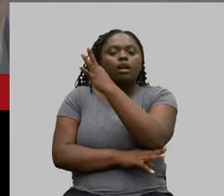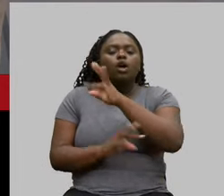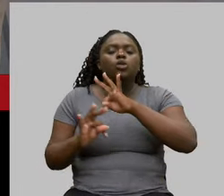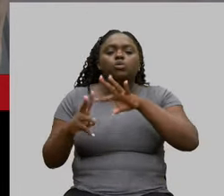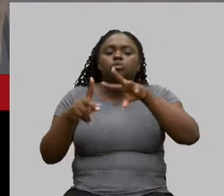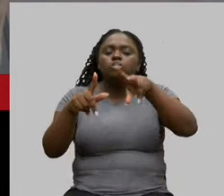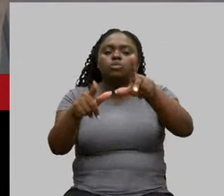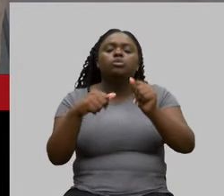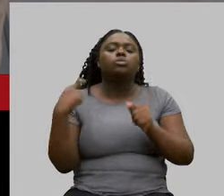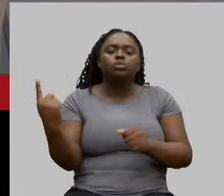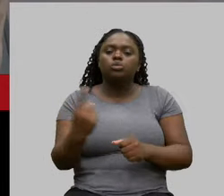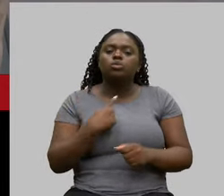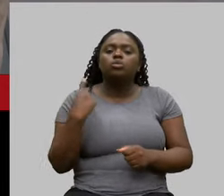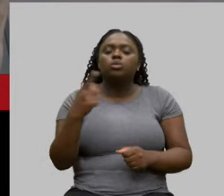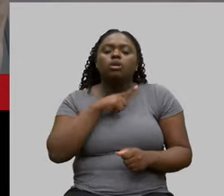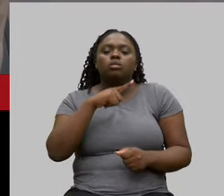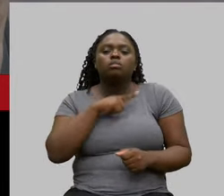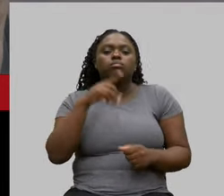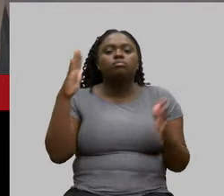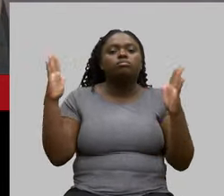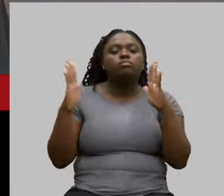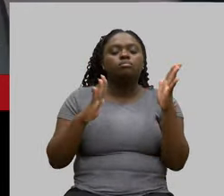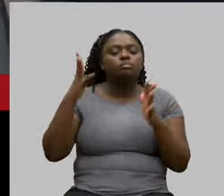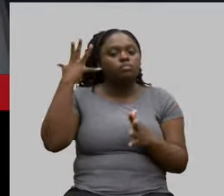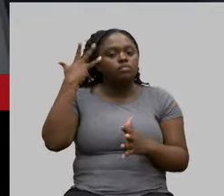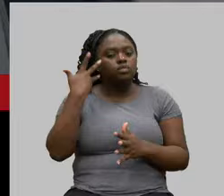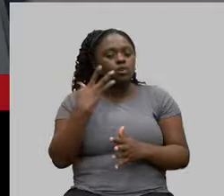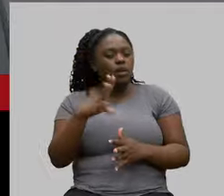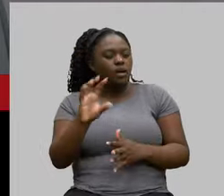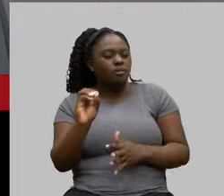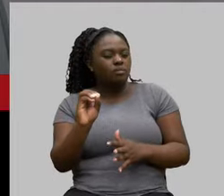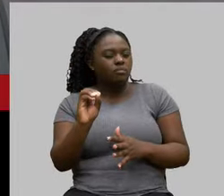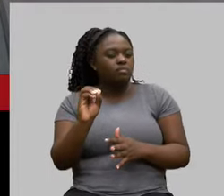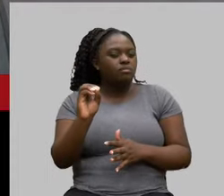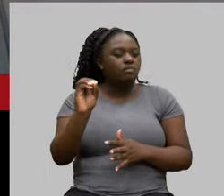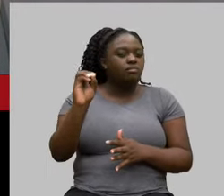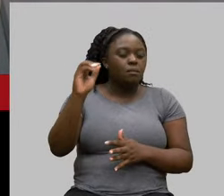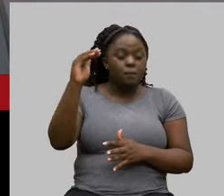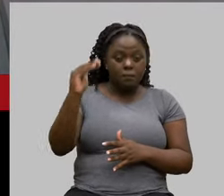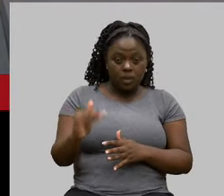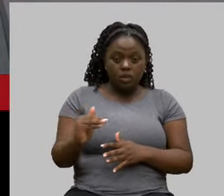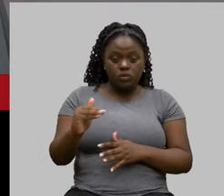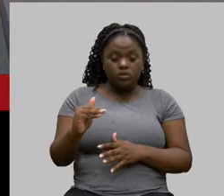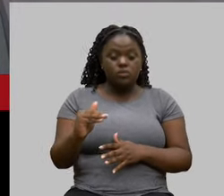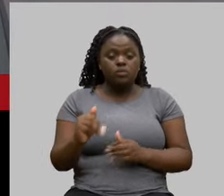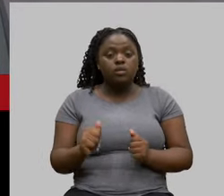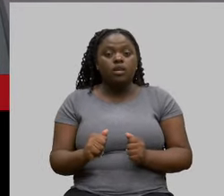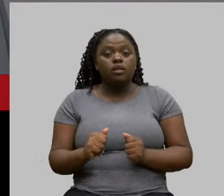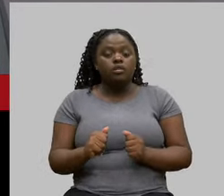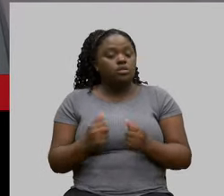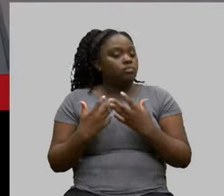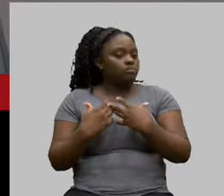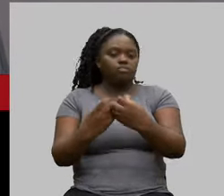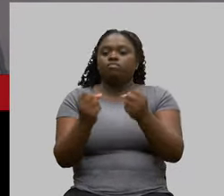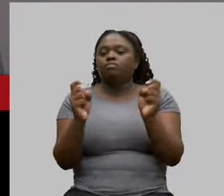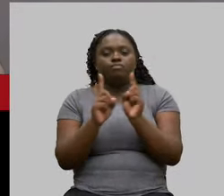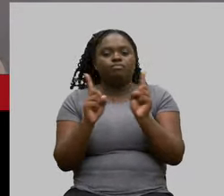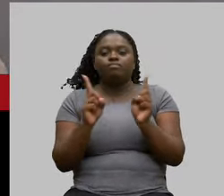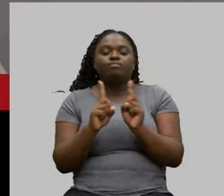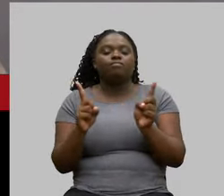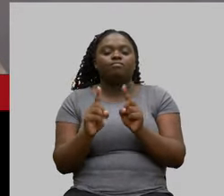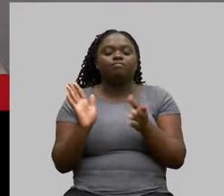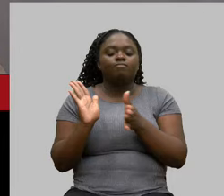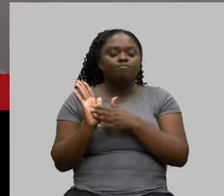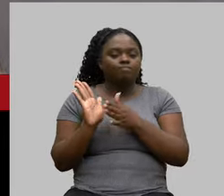temos nesses próximos 40 dias que 40 menos de não permitir que esta